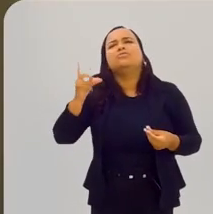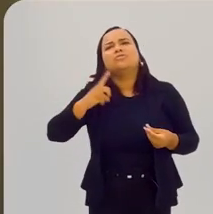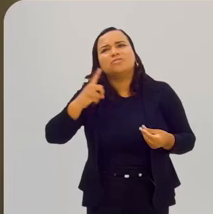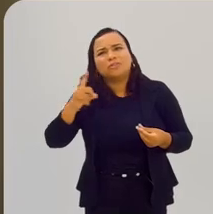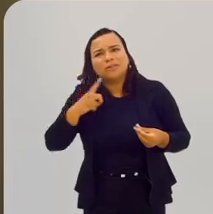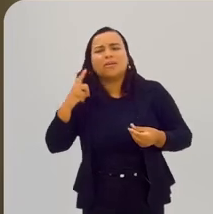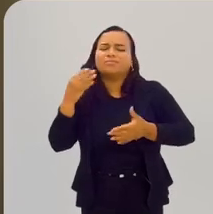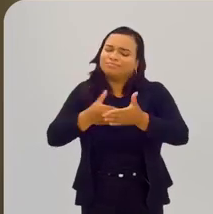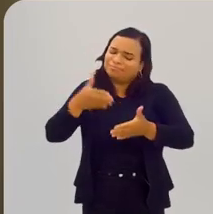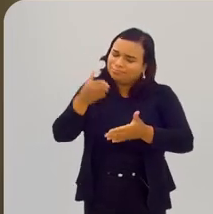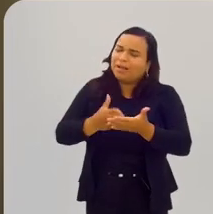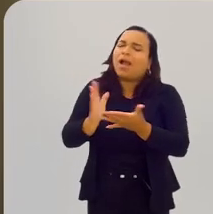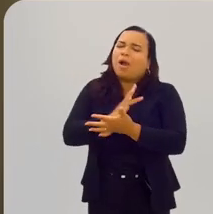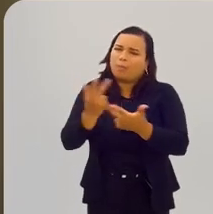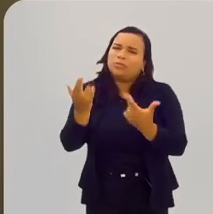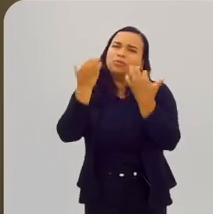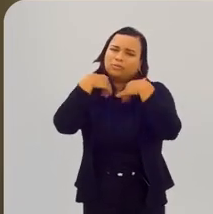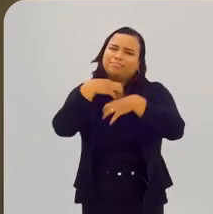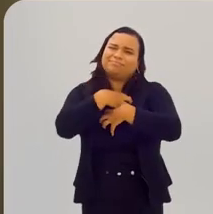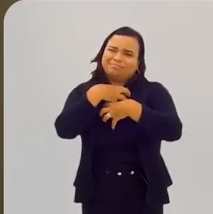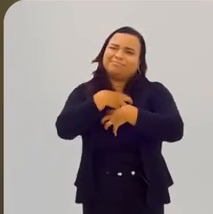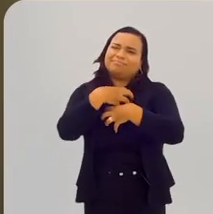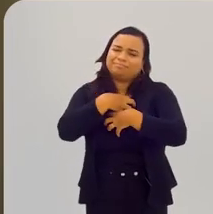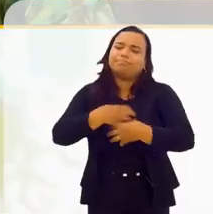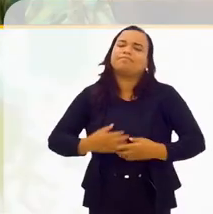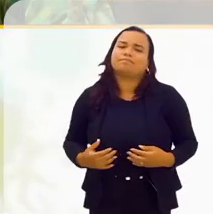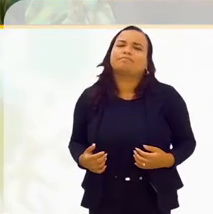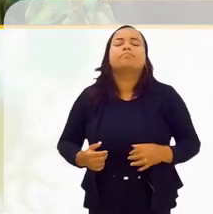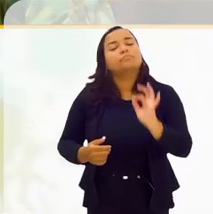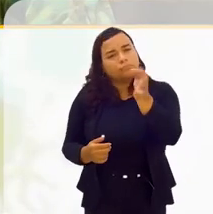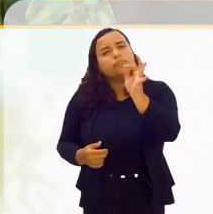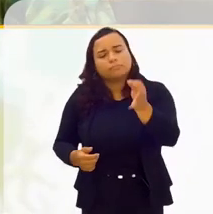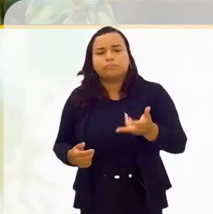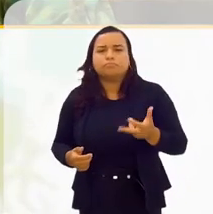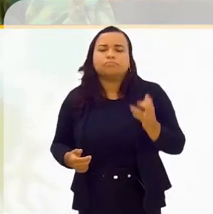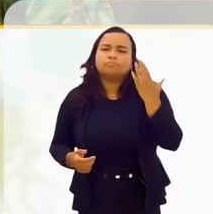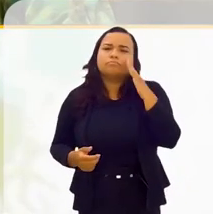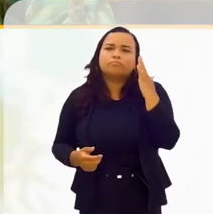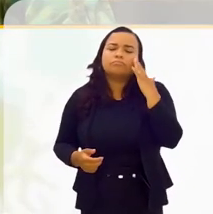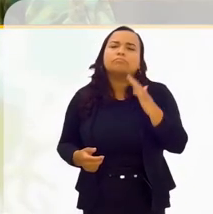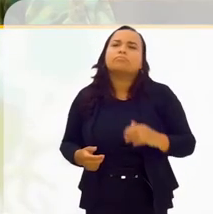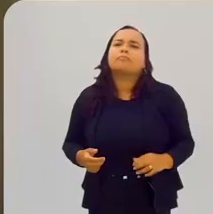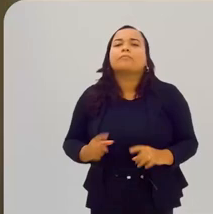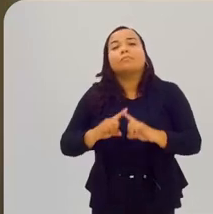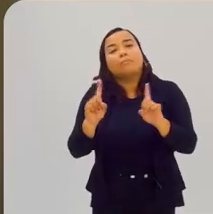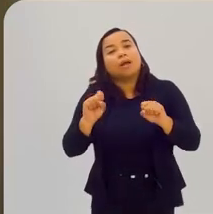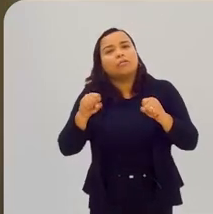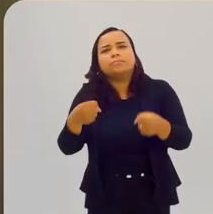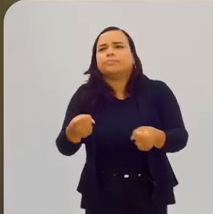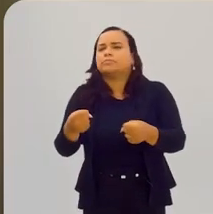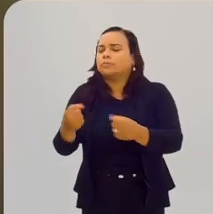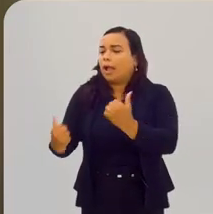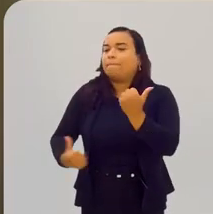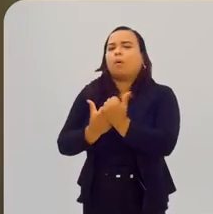ainda com algumas dificuldades que surgiram emocionais sim tive que buscar um apoio